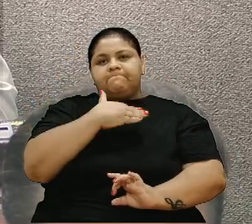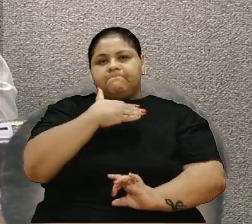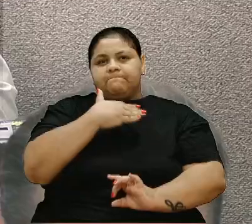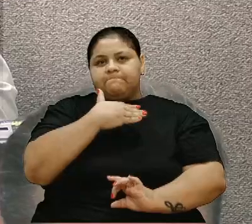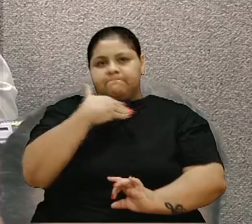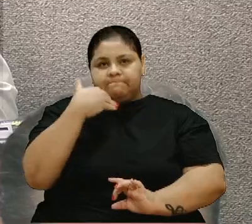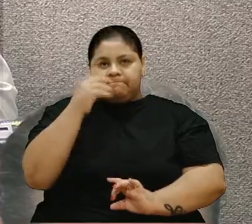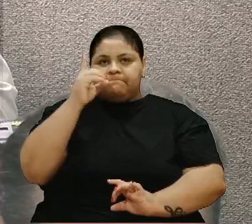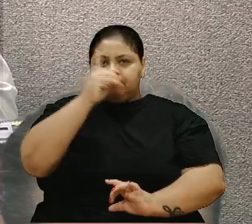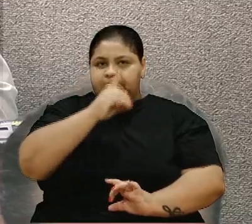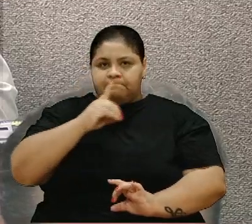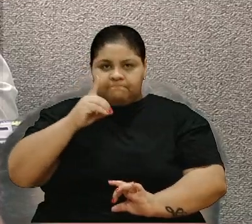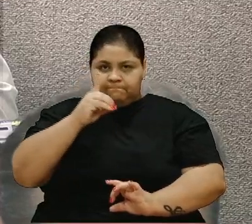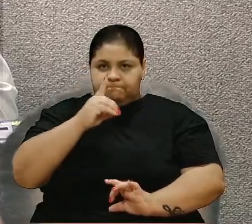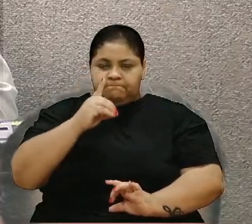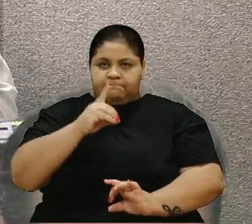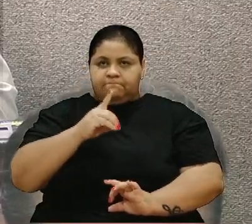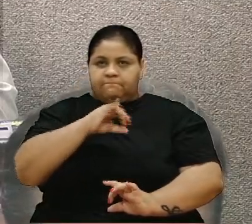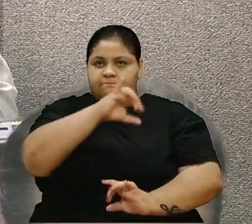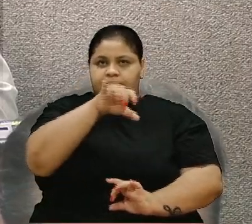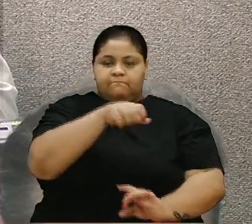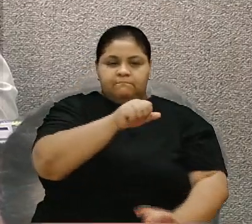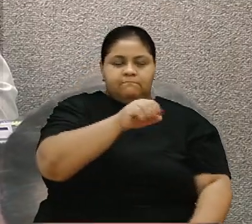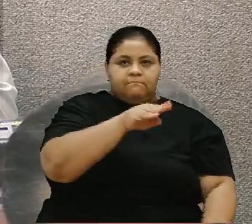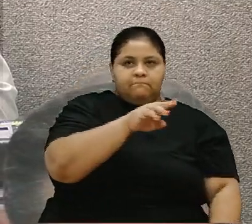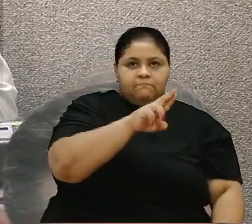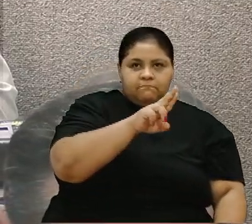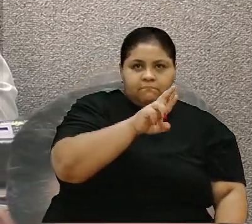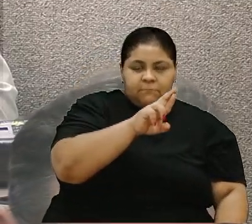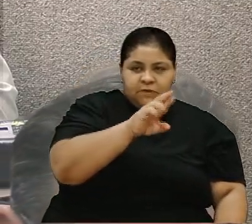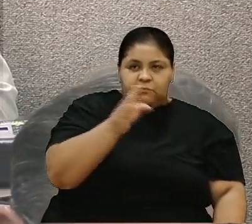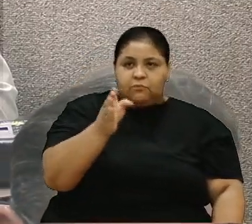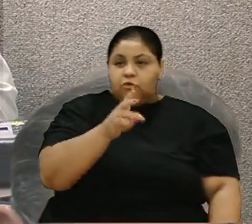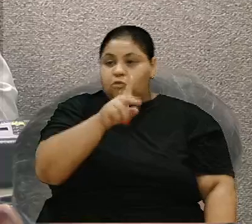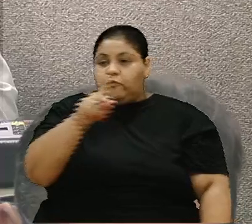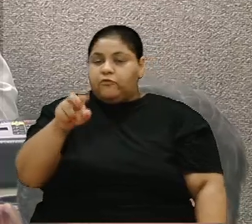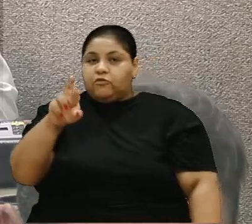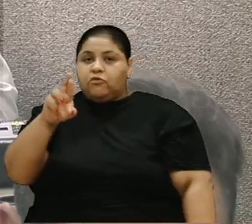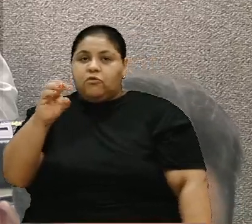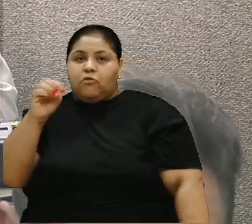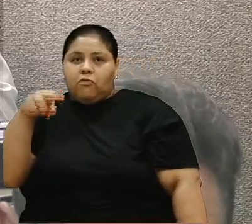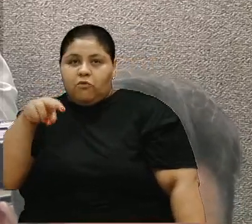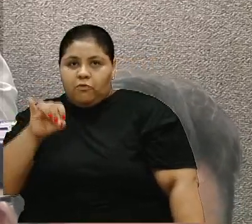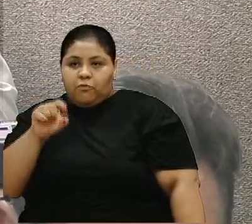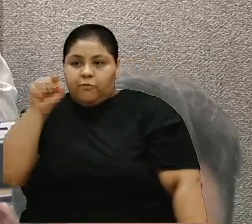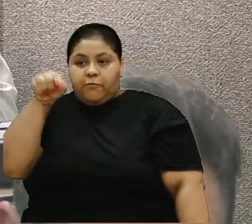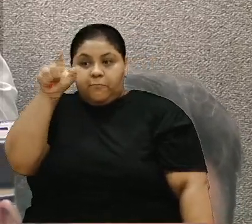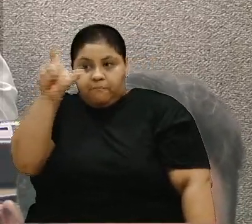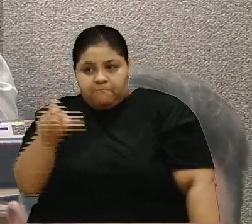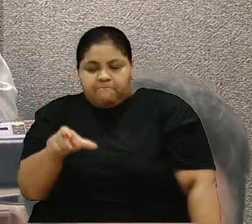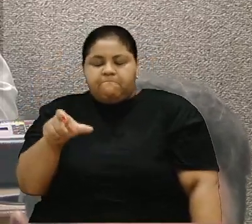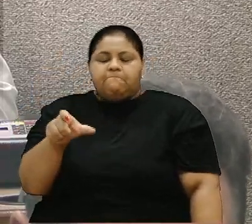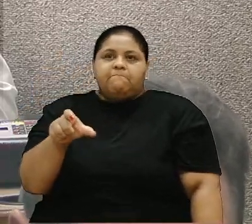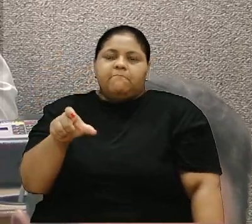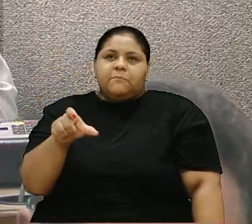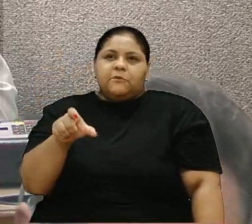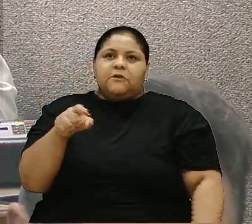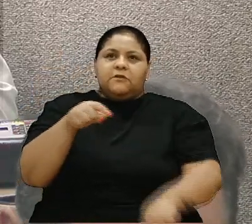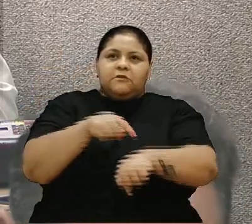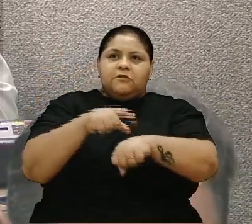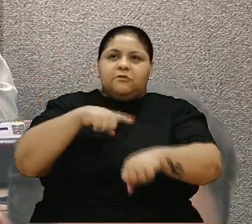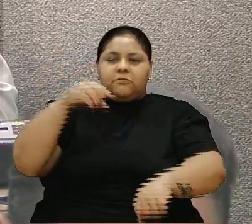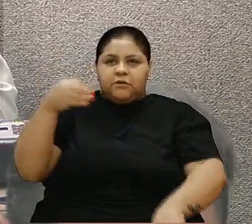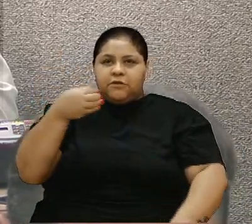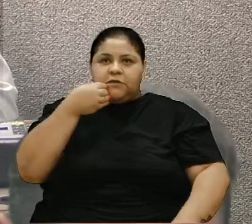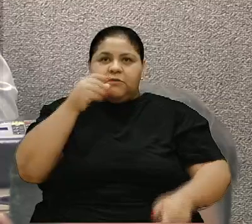ontem e domingo, que é o Jabur e o professor Rony Rosa. O professor Rony Rosa, vereador Eloy Frisso, no tempo que eu tive a oportunidade